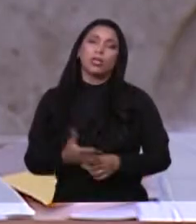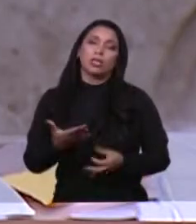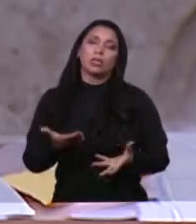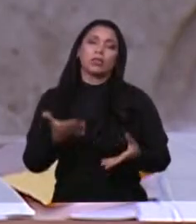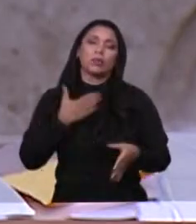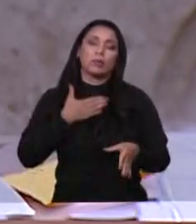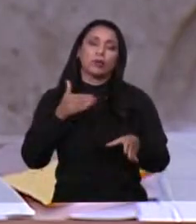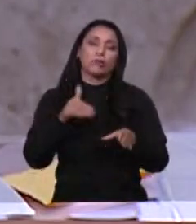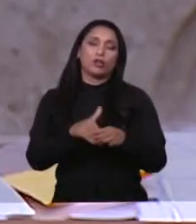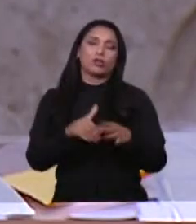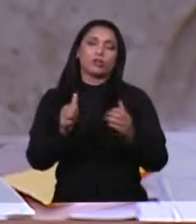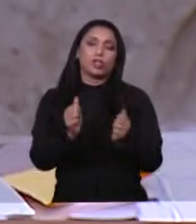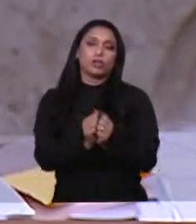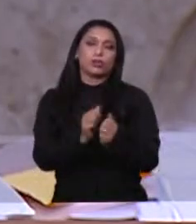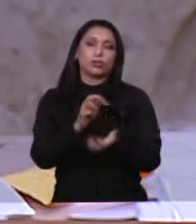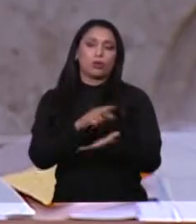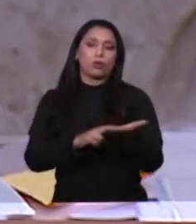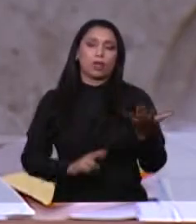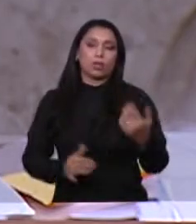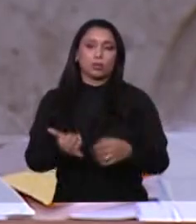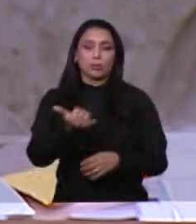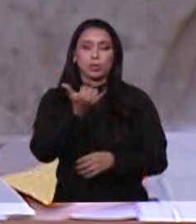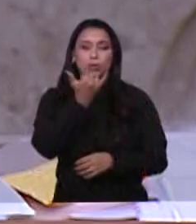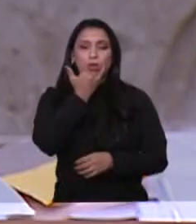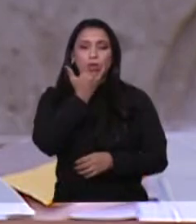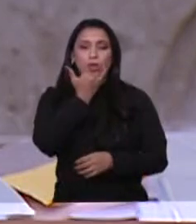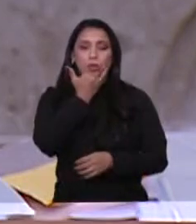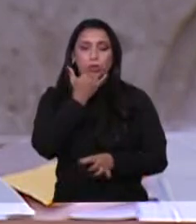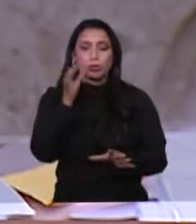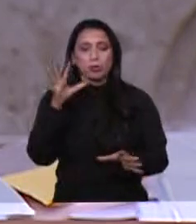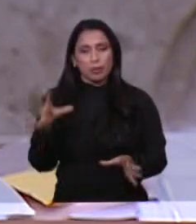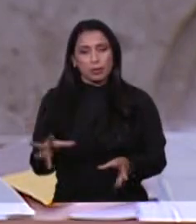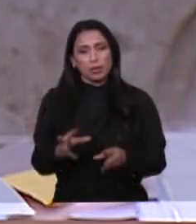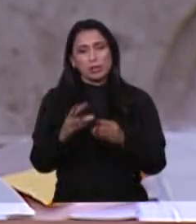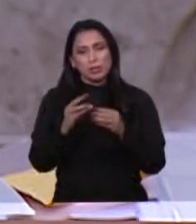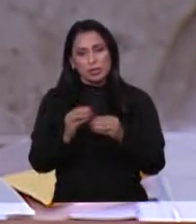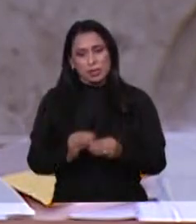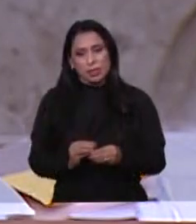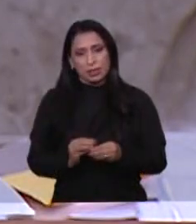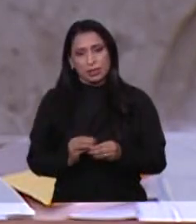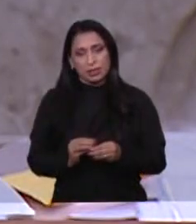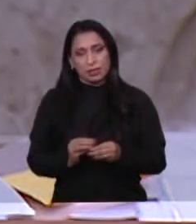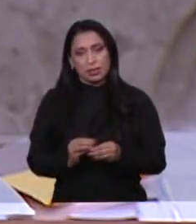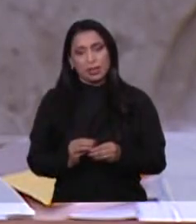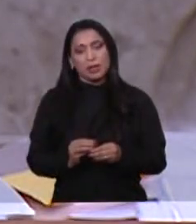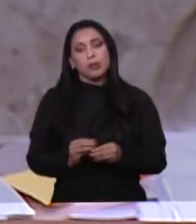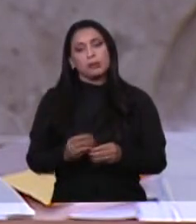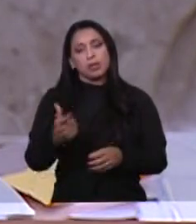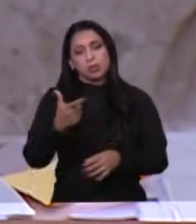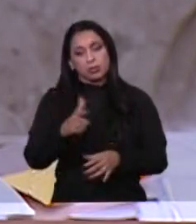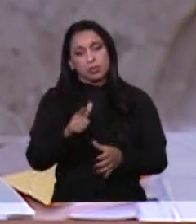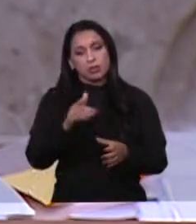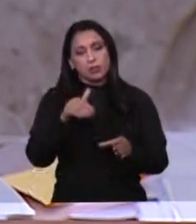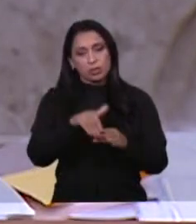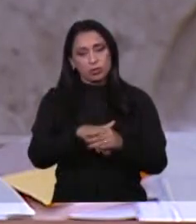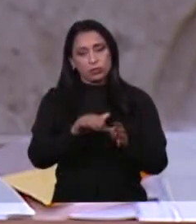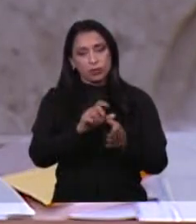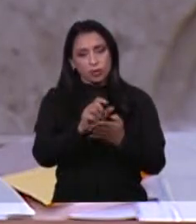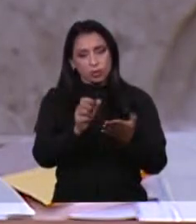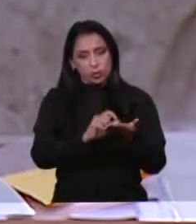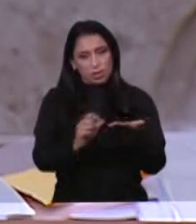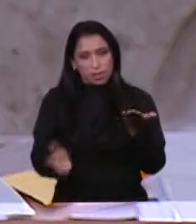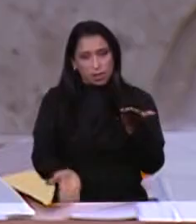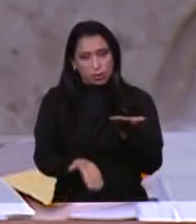acompanhando o eminente relator, pedindo escusas por essa síntese, mas renovando que juntarei o voto